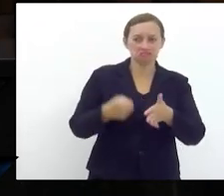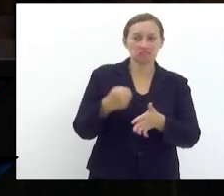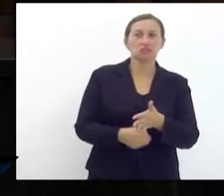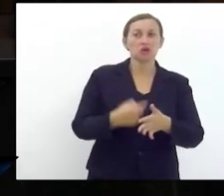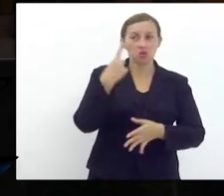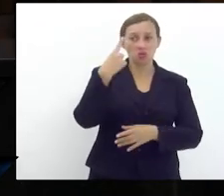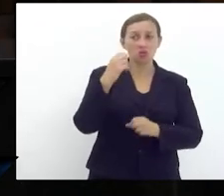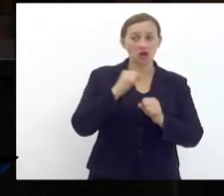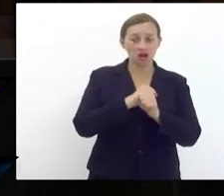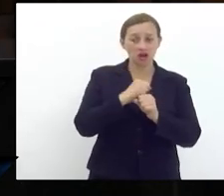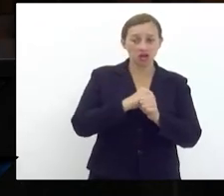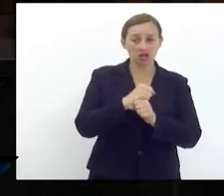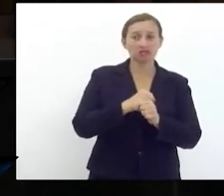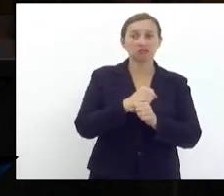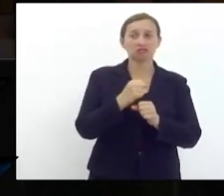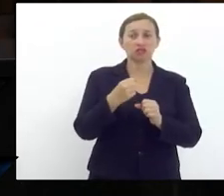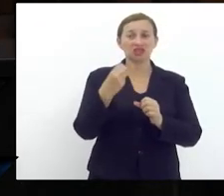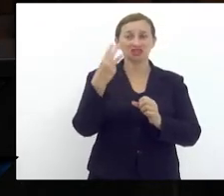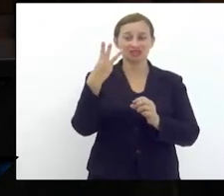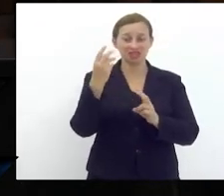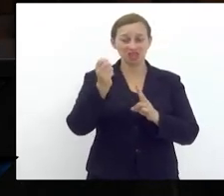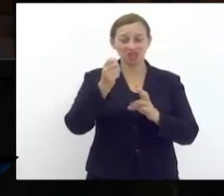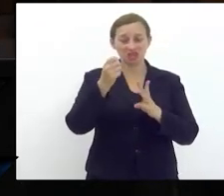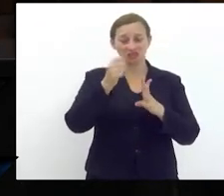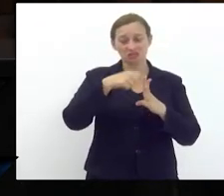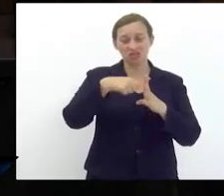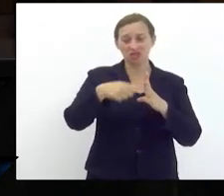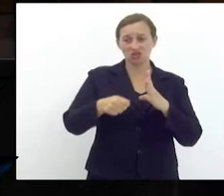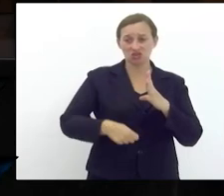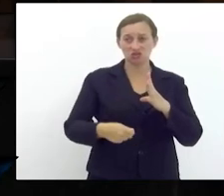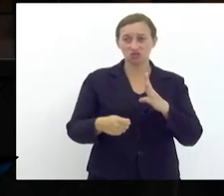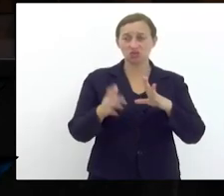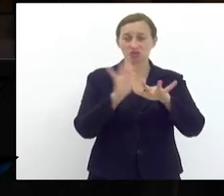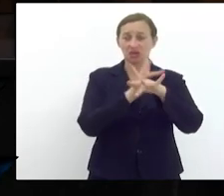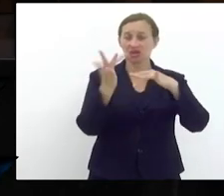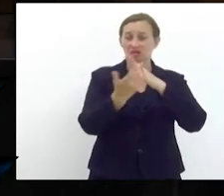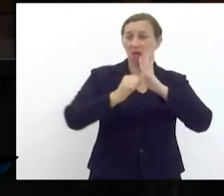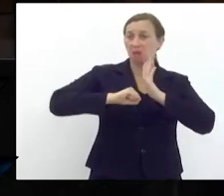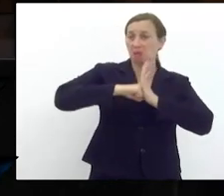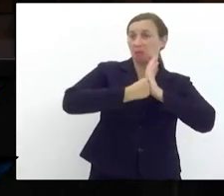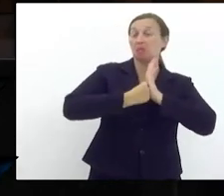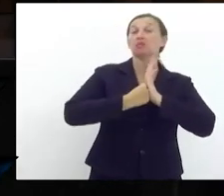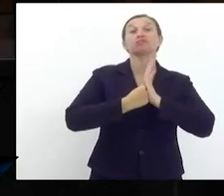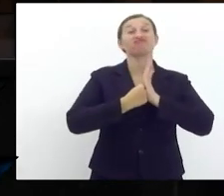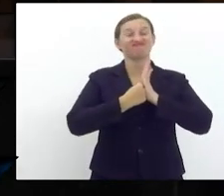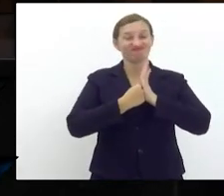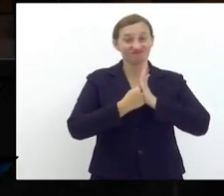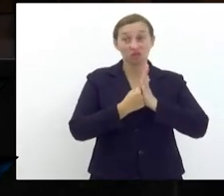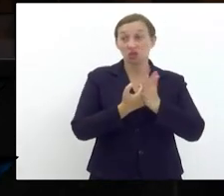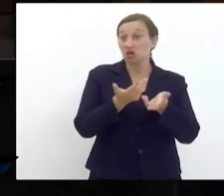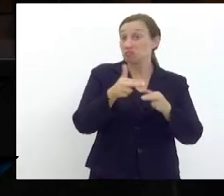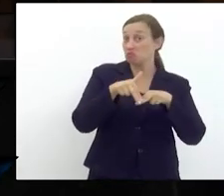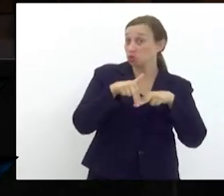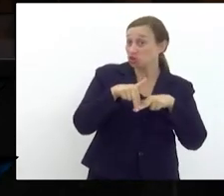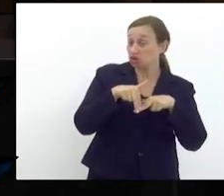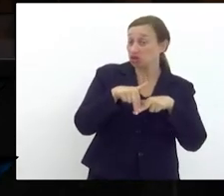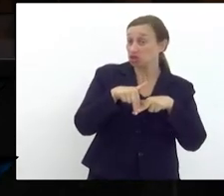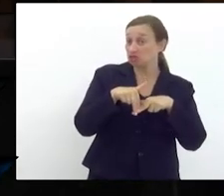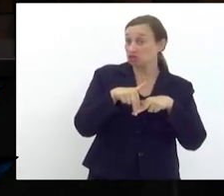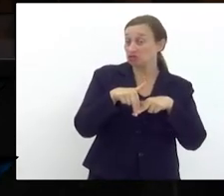meses com a sua rede social presa por uma